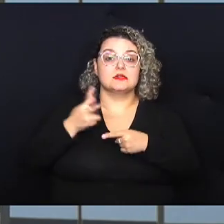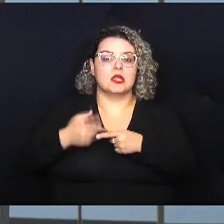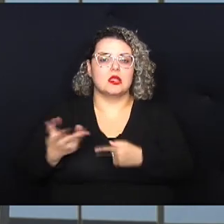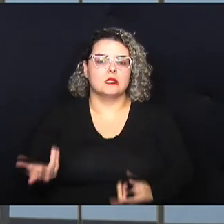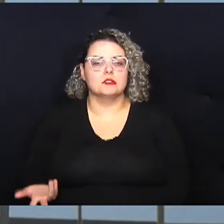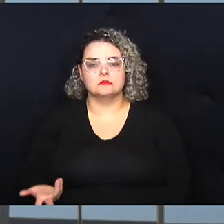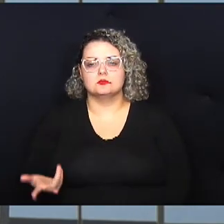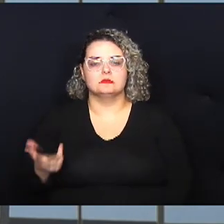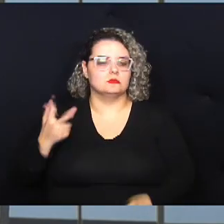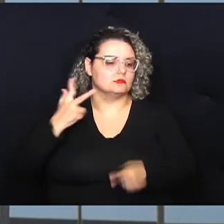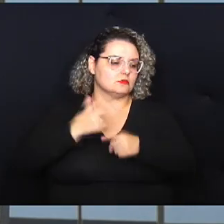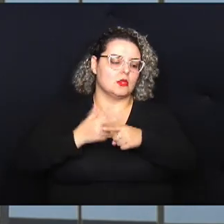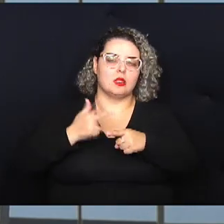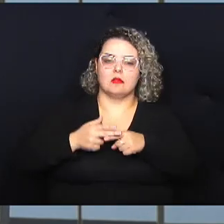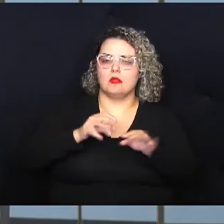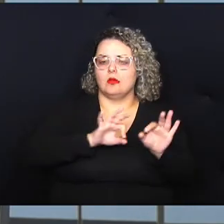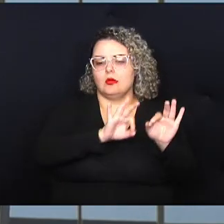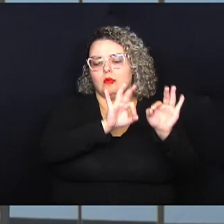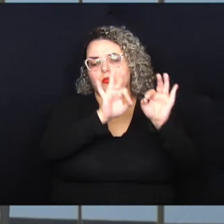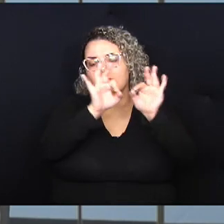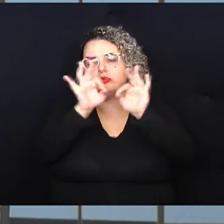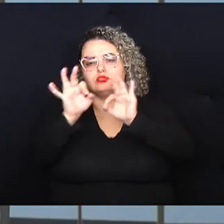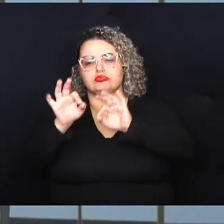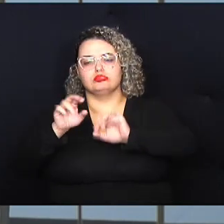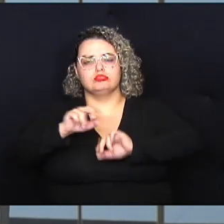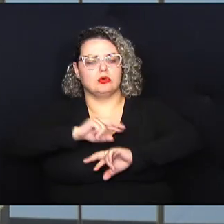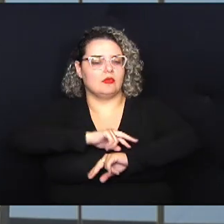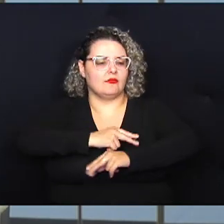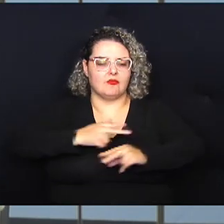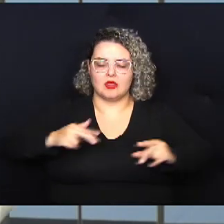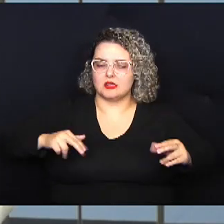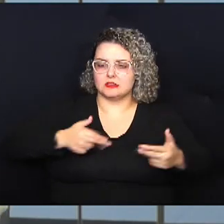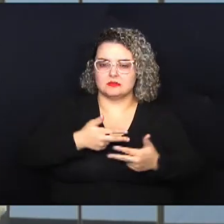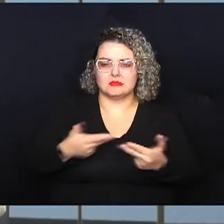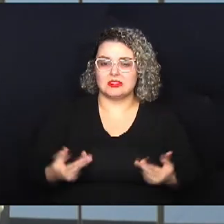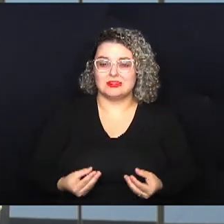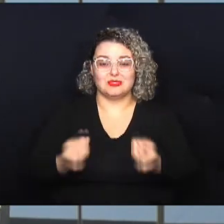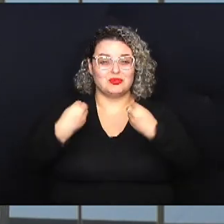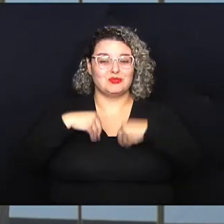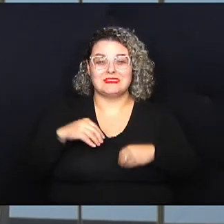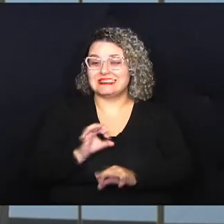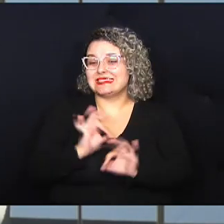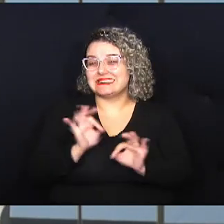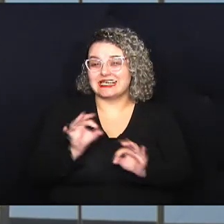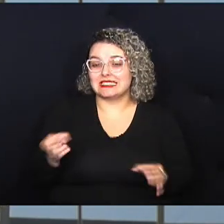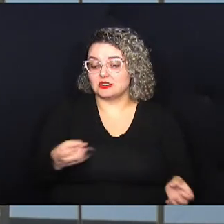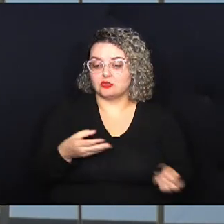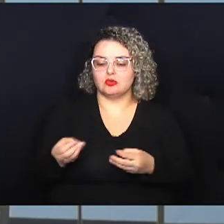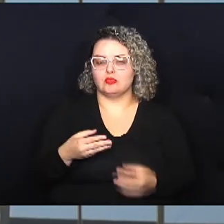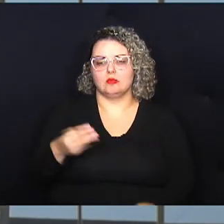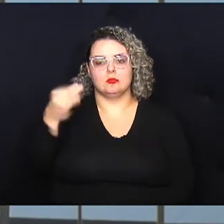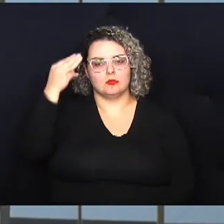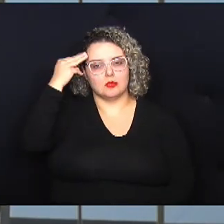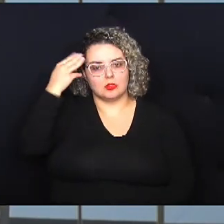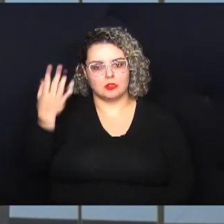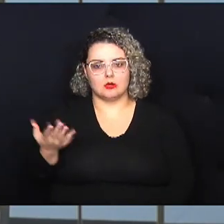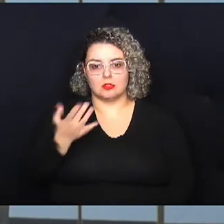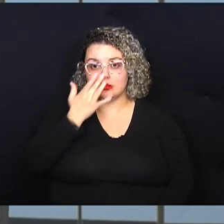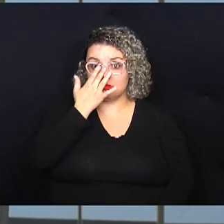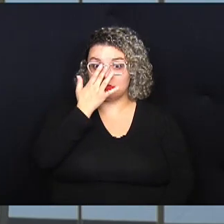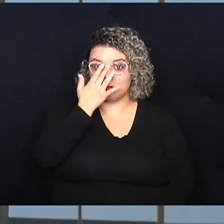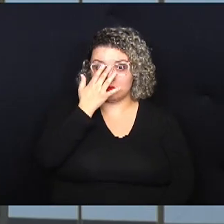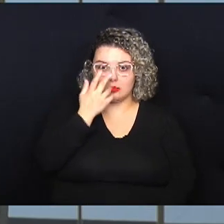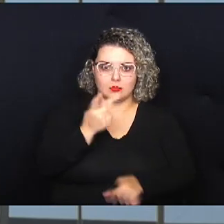na série, assistindo aquele mundaréu de coisa, não está trazendo nada de novo para sua mente. Busque